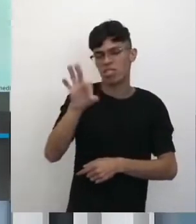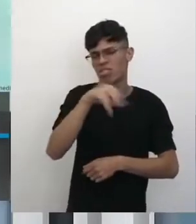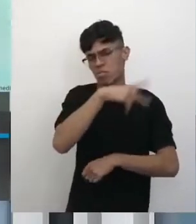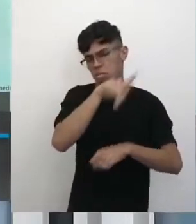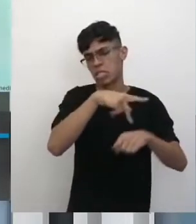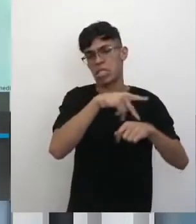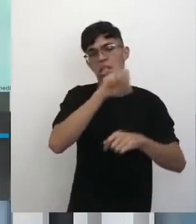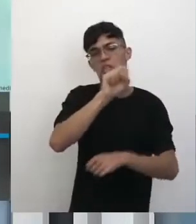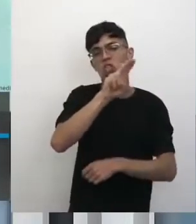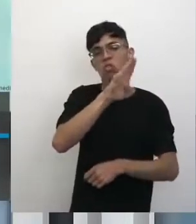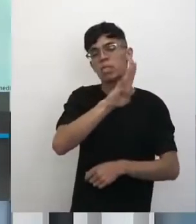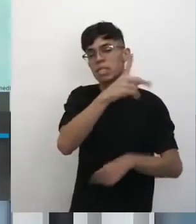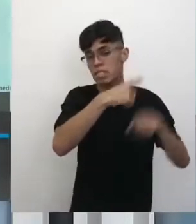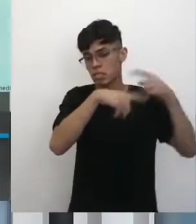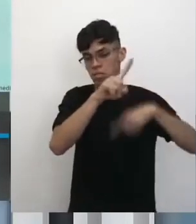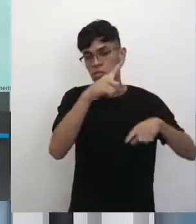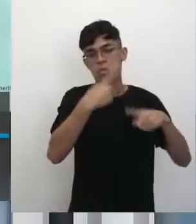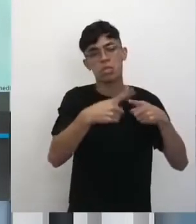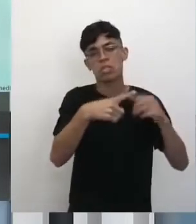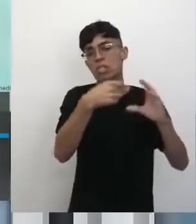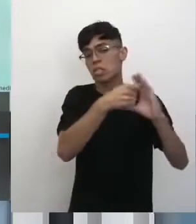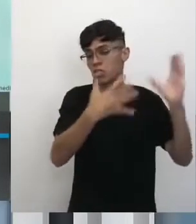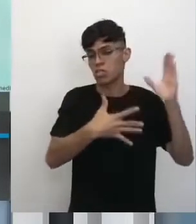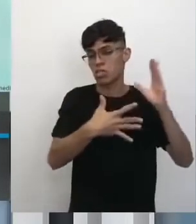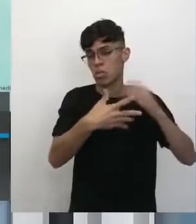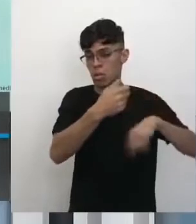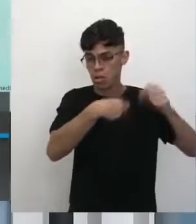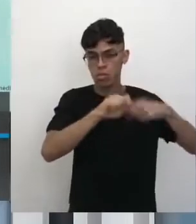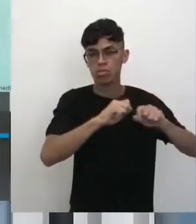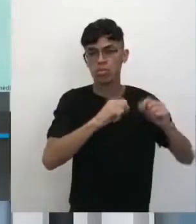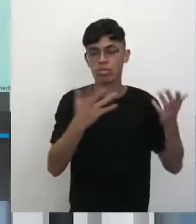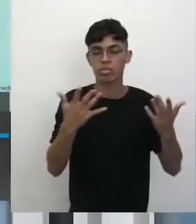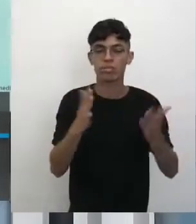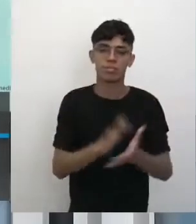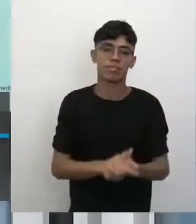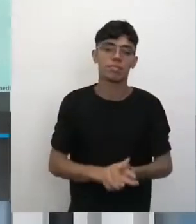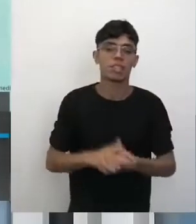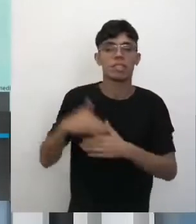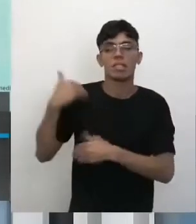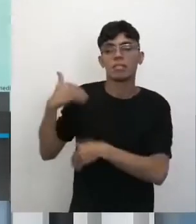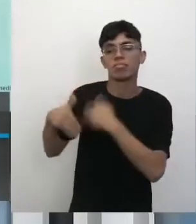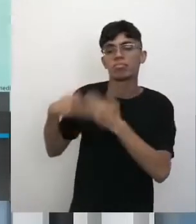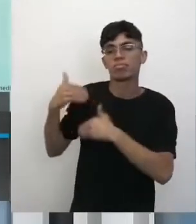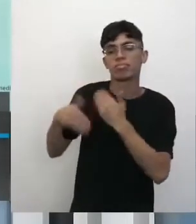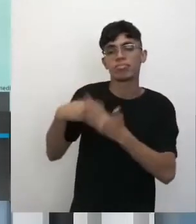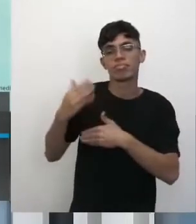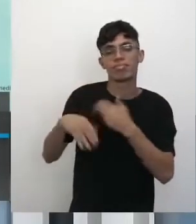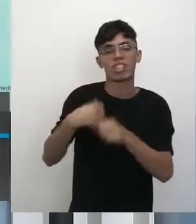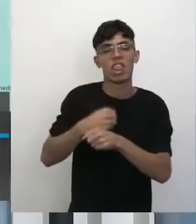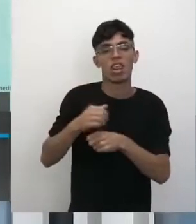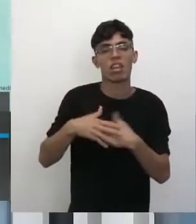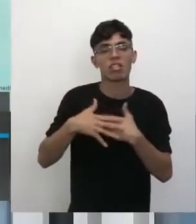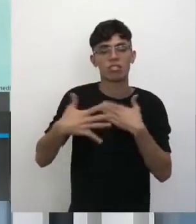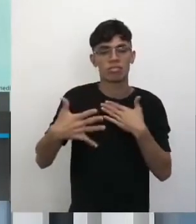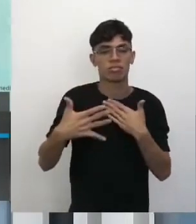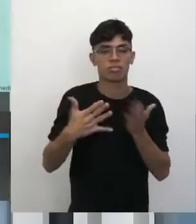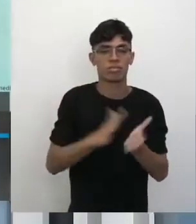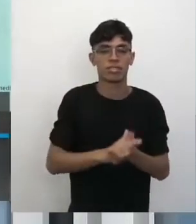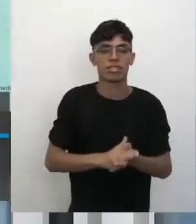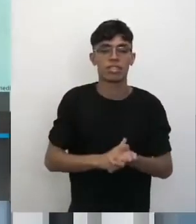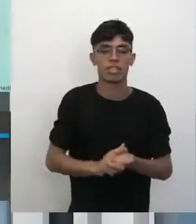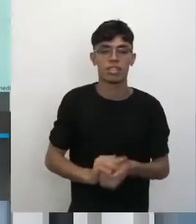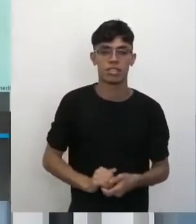considerados subdesenvolvidos pelas suas características econômicas, né? E aí, logicamente, com o passar do tempo, né, se deixou de falar isso, né, que era até